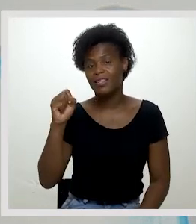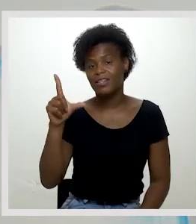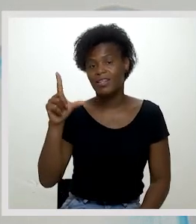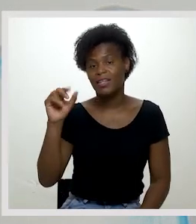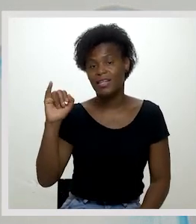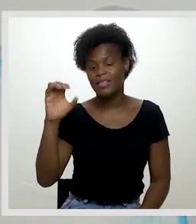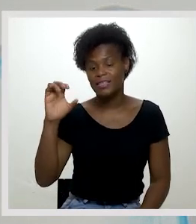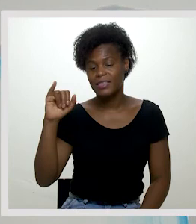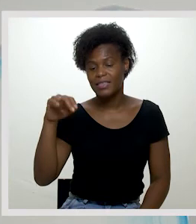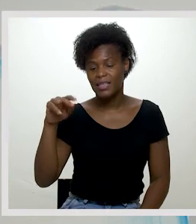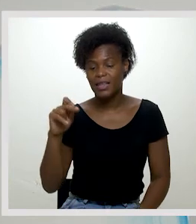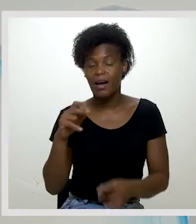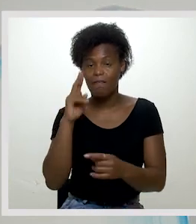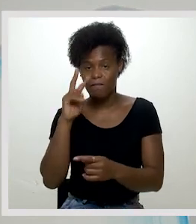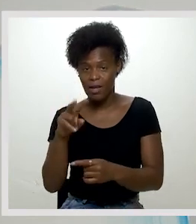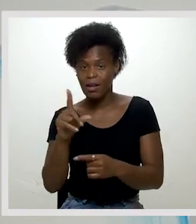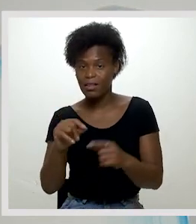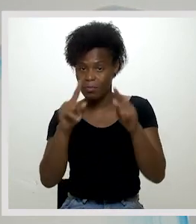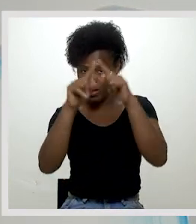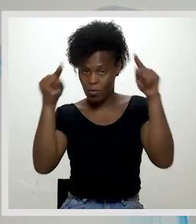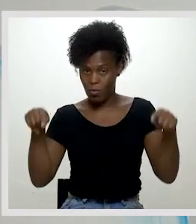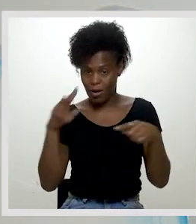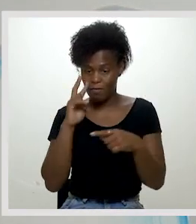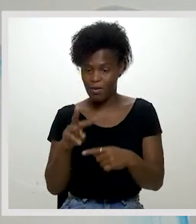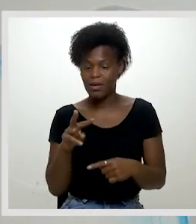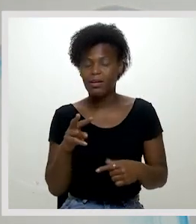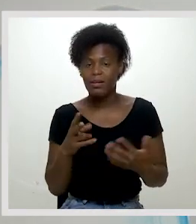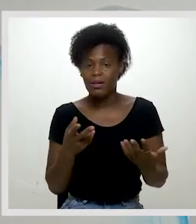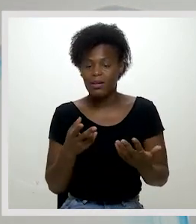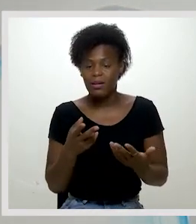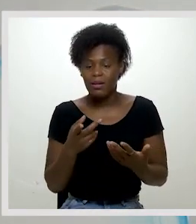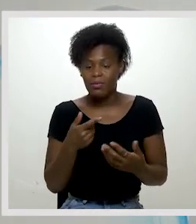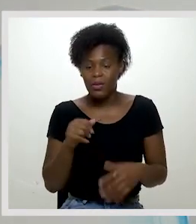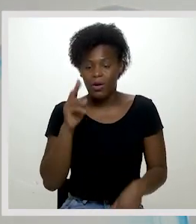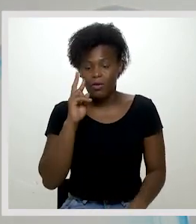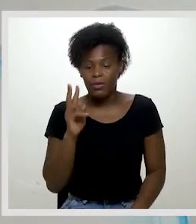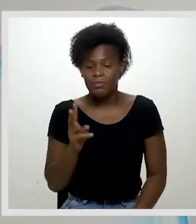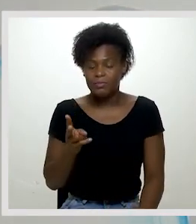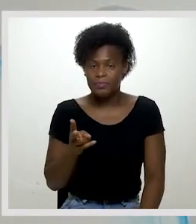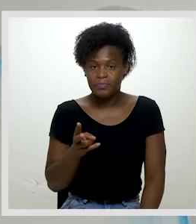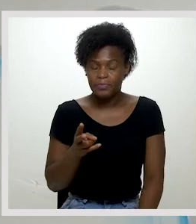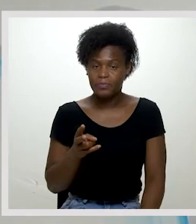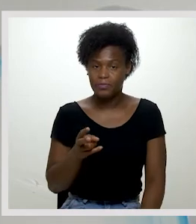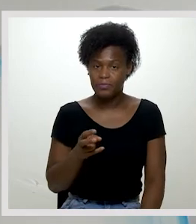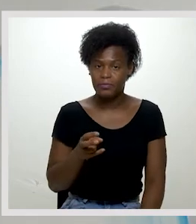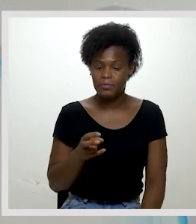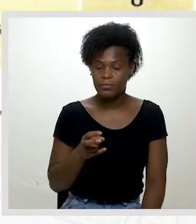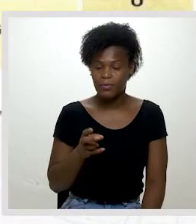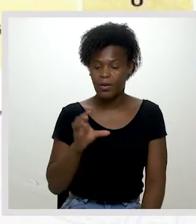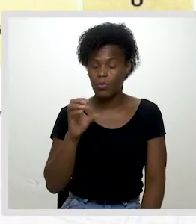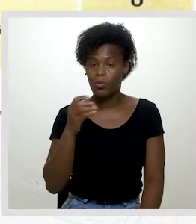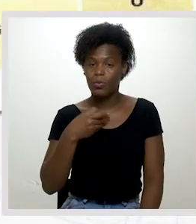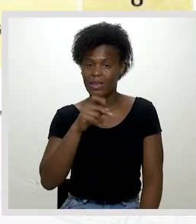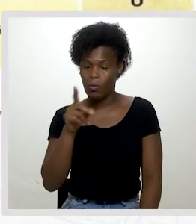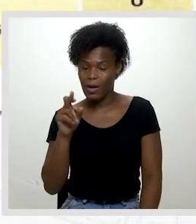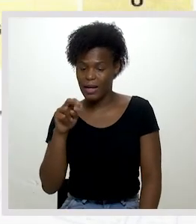vamos ver também no quadro e vamos ver de que aqui no codão do RNA,